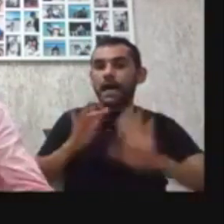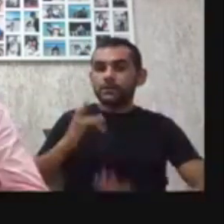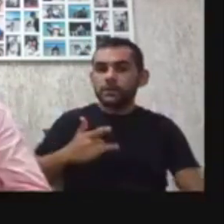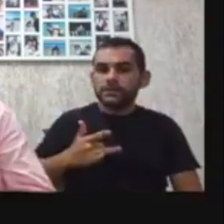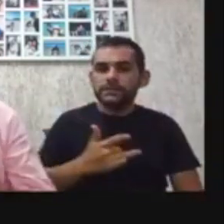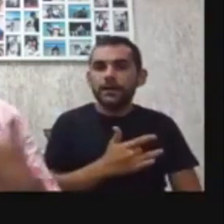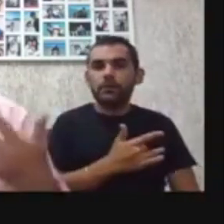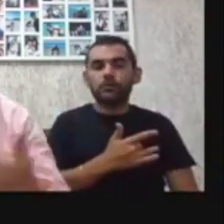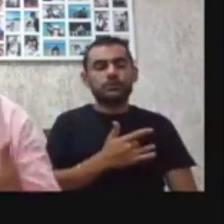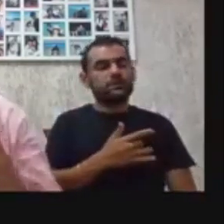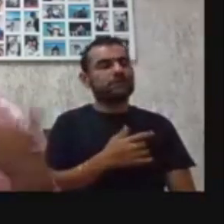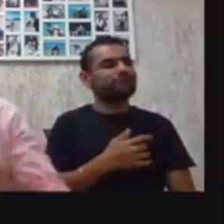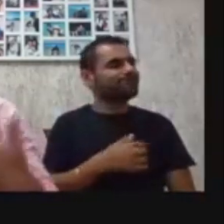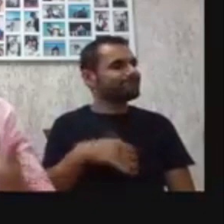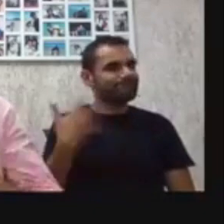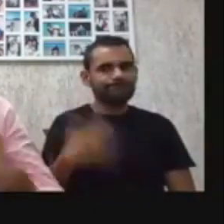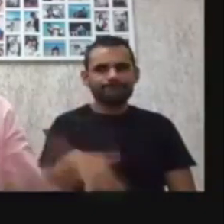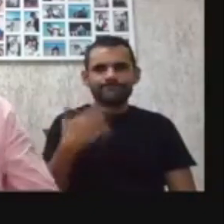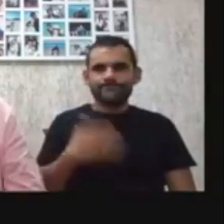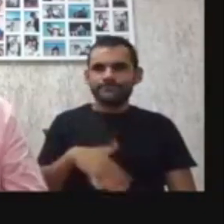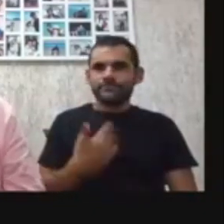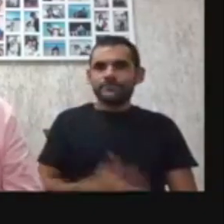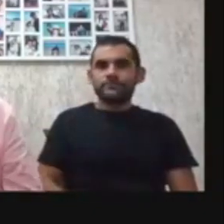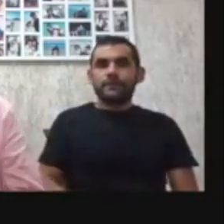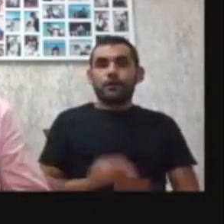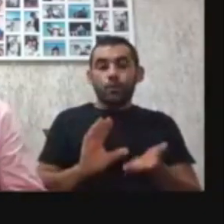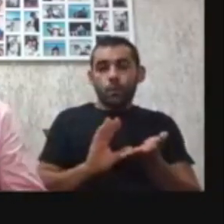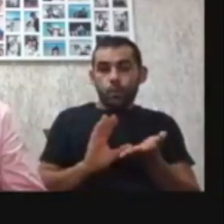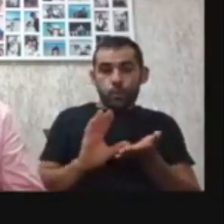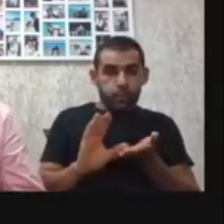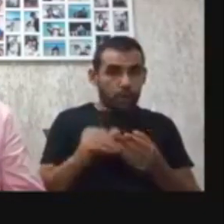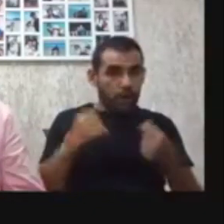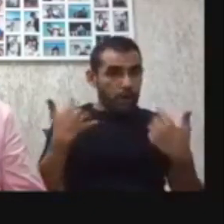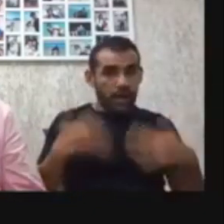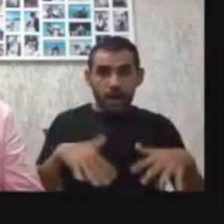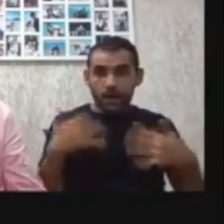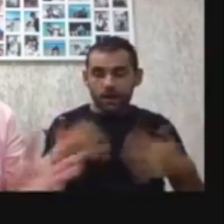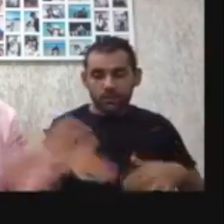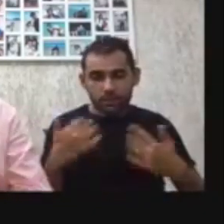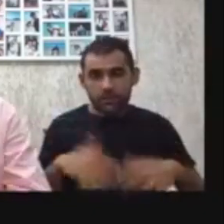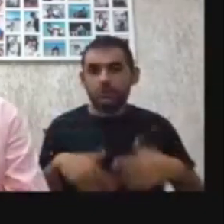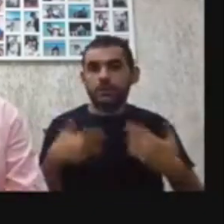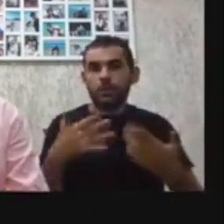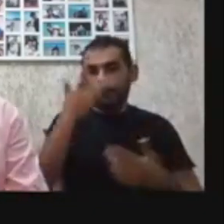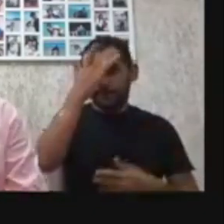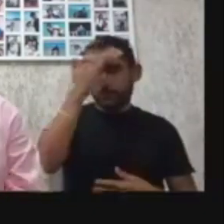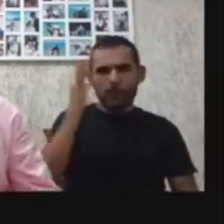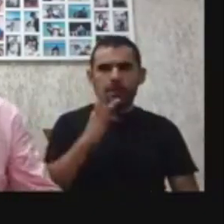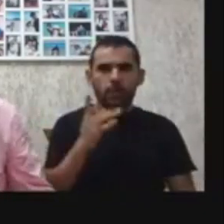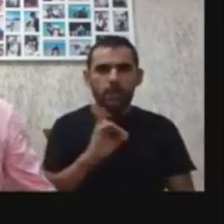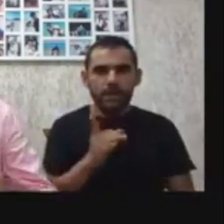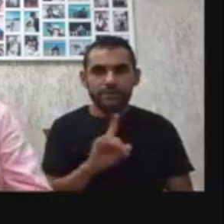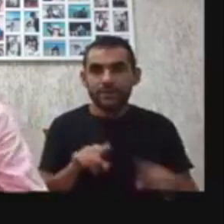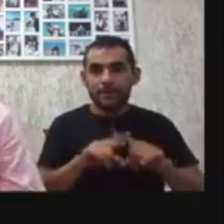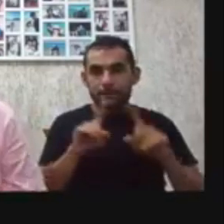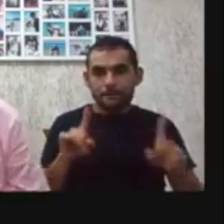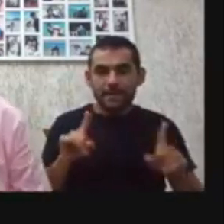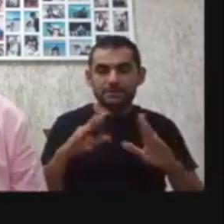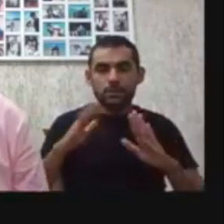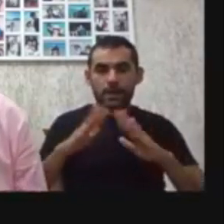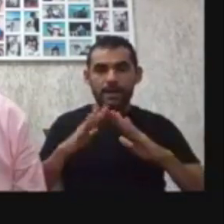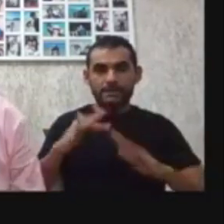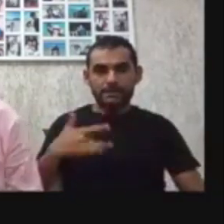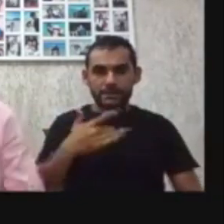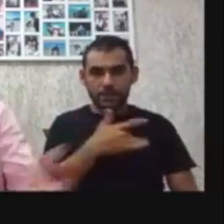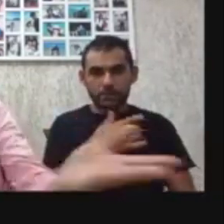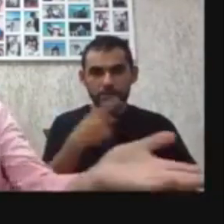saúde, o custo, a manutenção dele é muito cara. Então, às vezes, as pessoas não conhecem. Mas uma casa de saúde